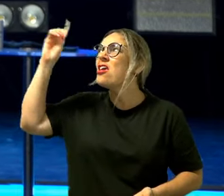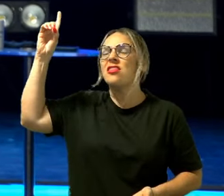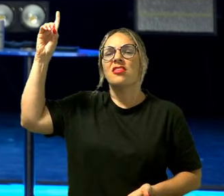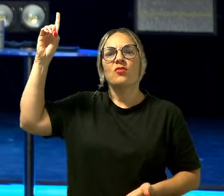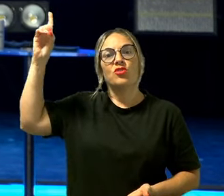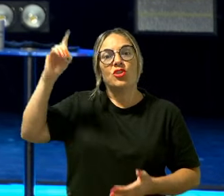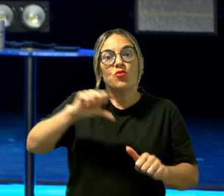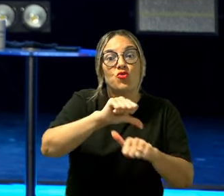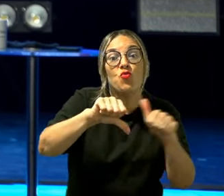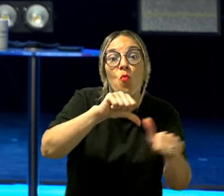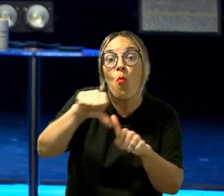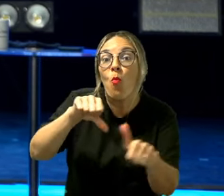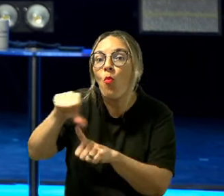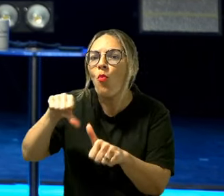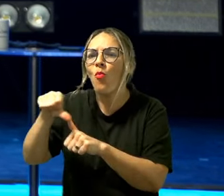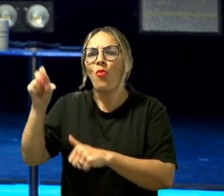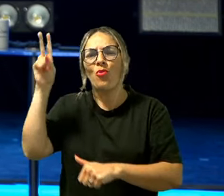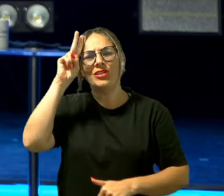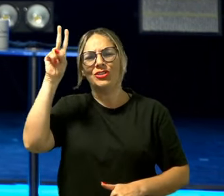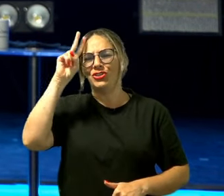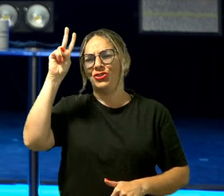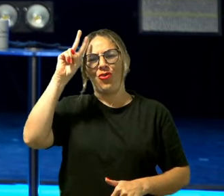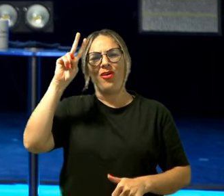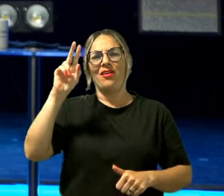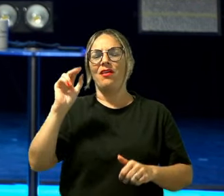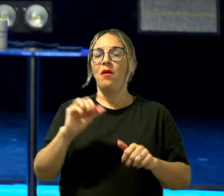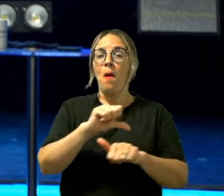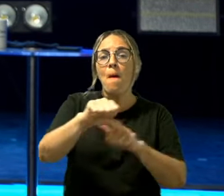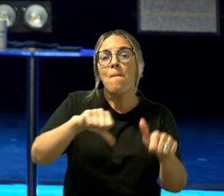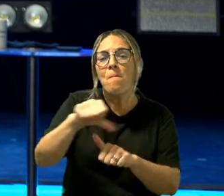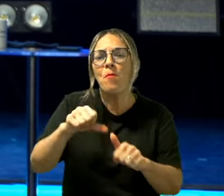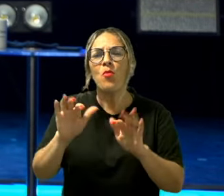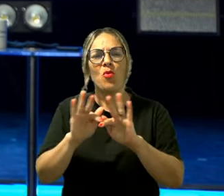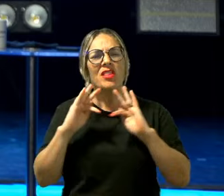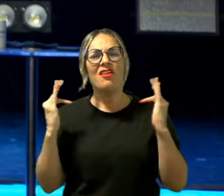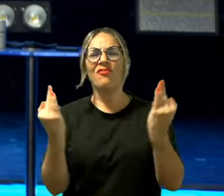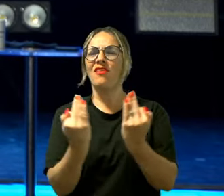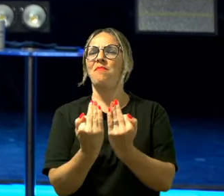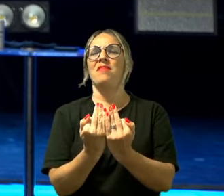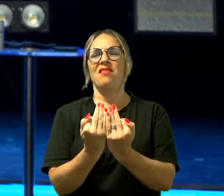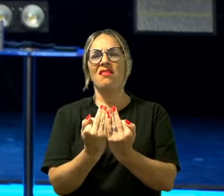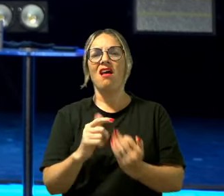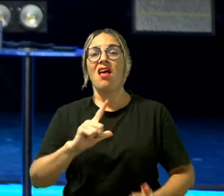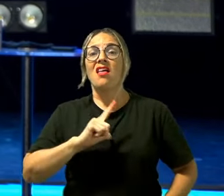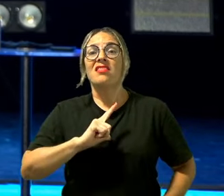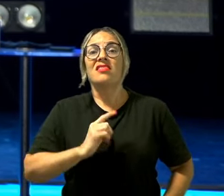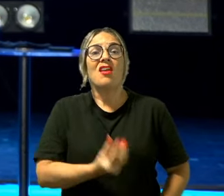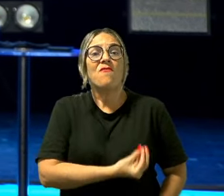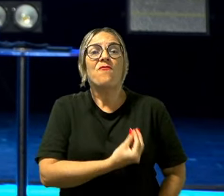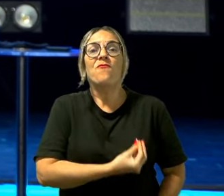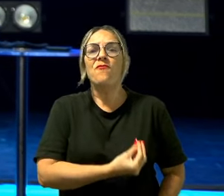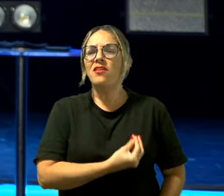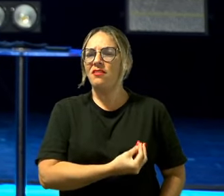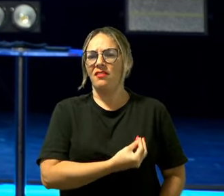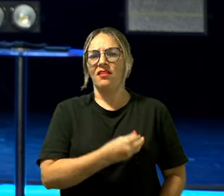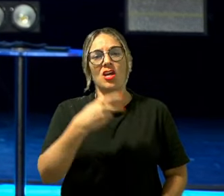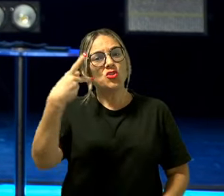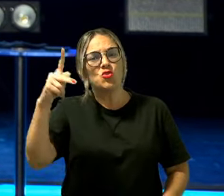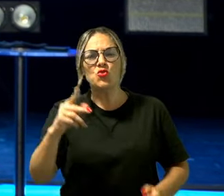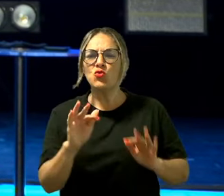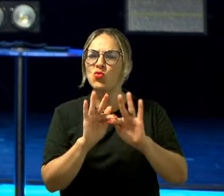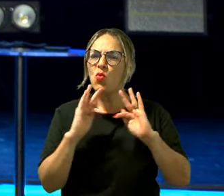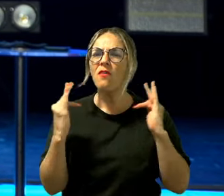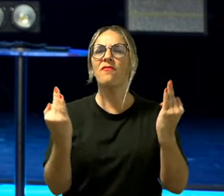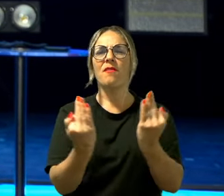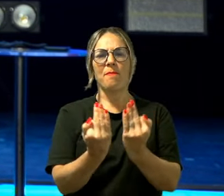da água para o vinho, eu vou restaurar sua família hoje, ainda tem vida aí. Os faraós de hoje estão dizendo: o laudo